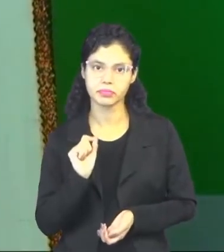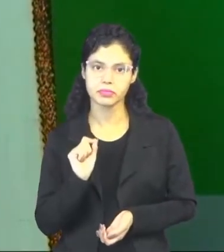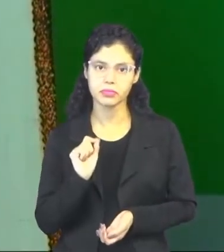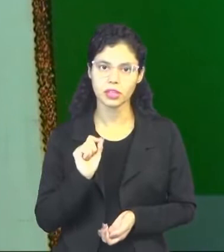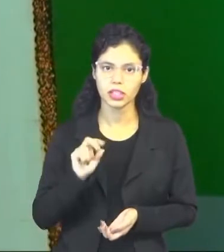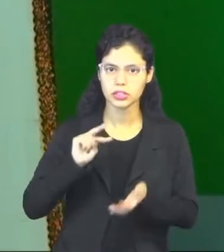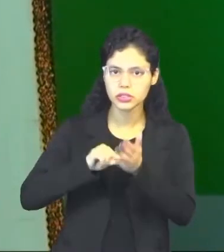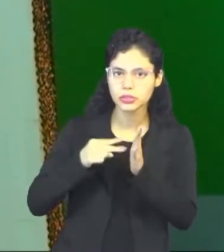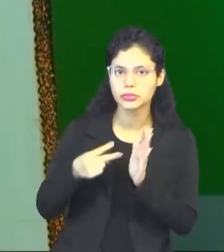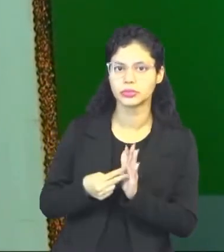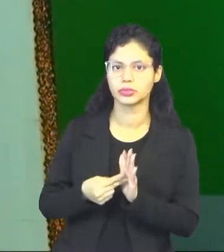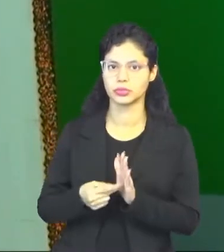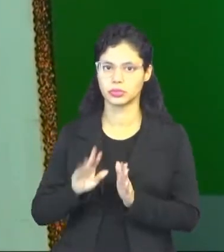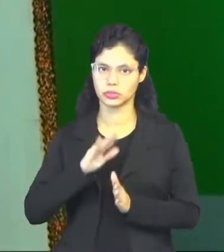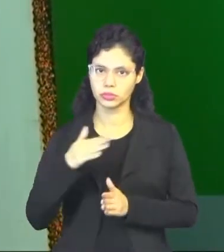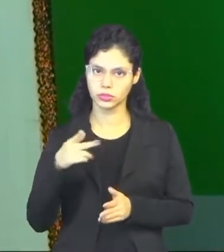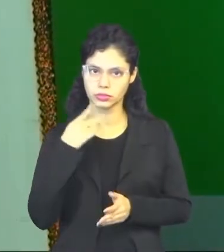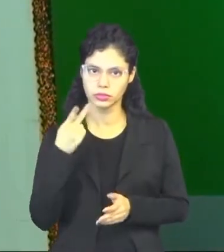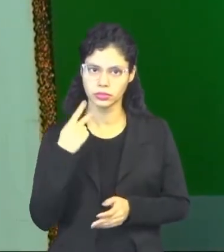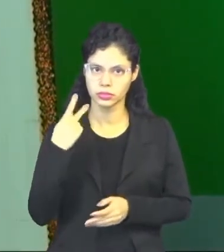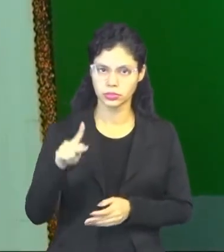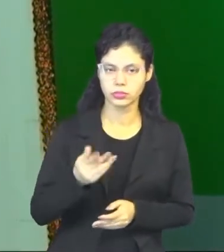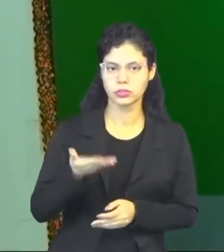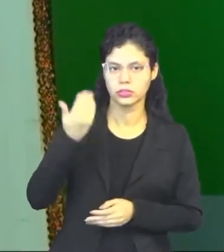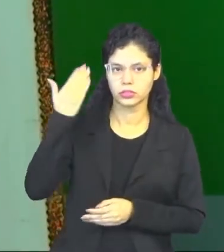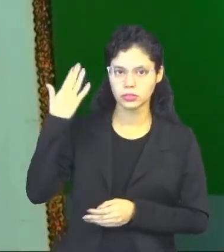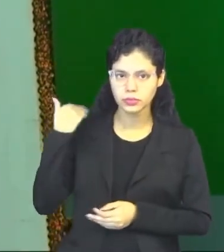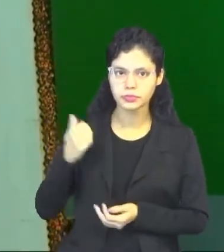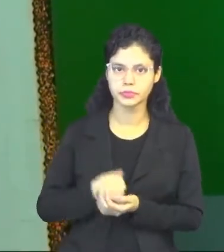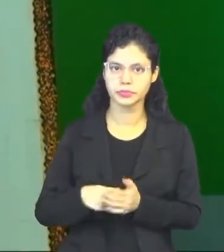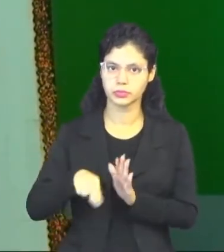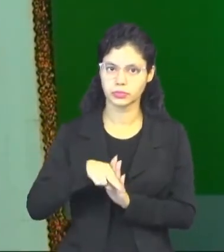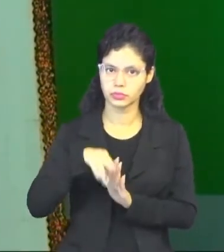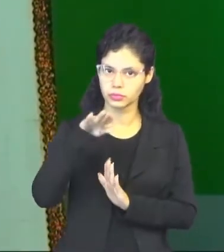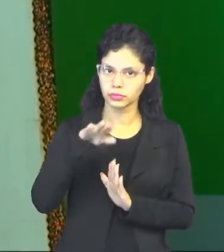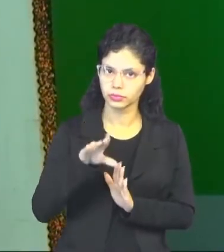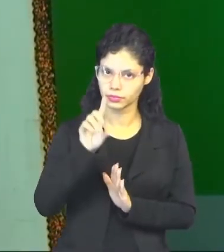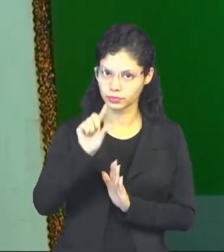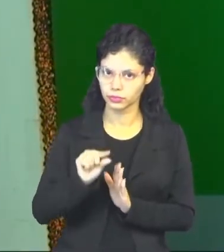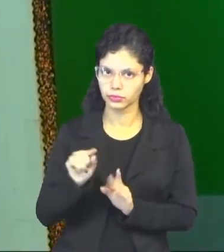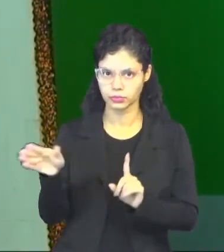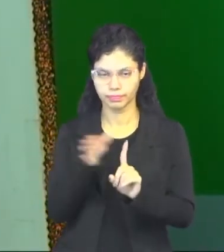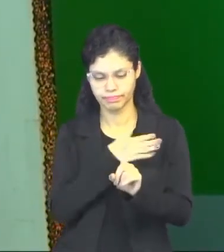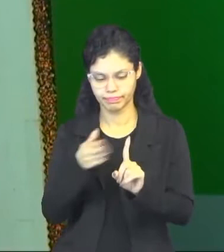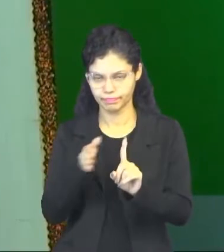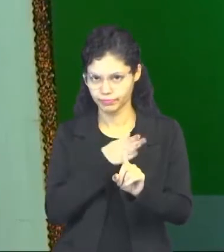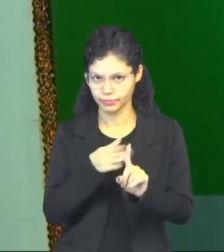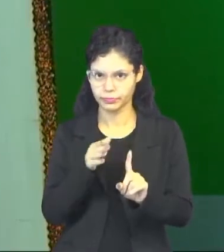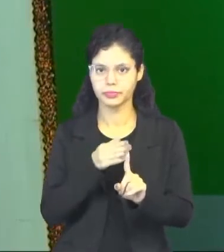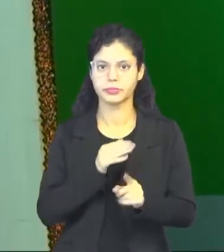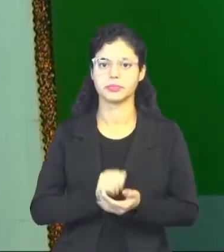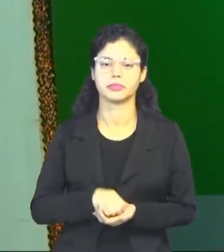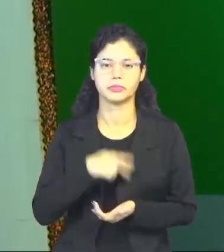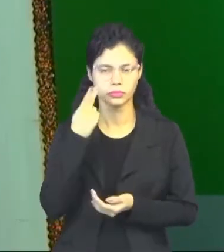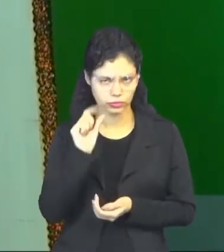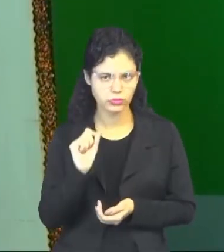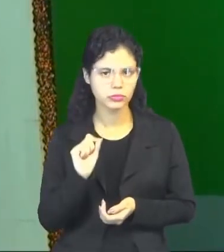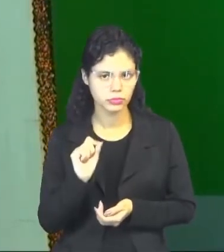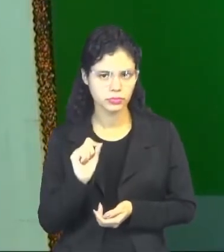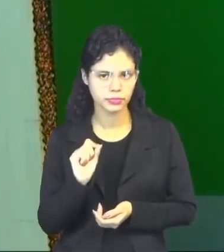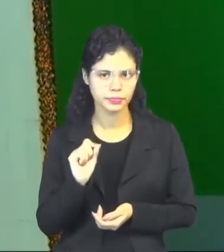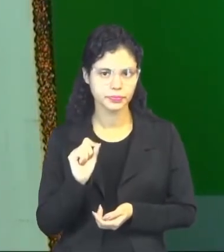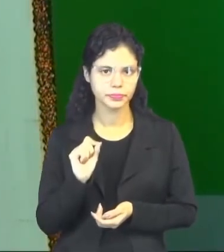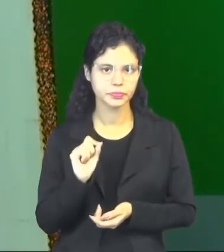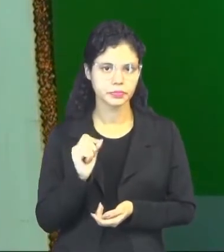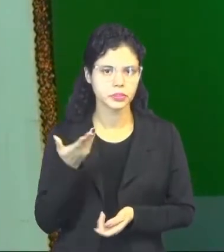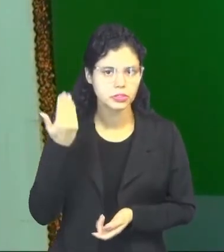ele quer dizer ao comentar que em sua época as notas baixas eram punidas com surras? Não foi isso que ele falou no texto? Na sua